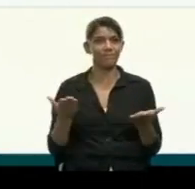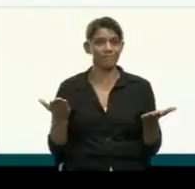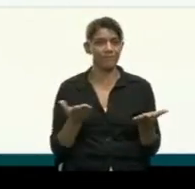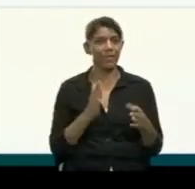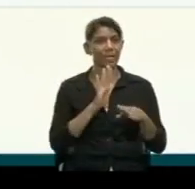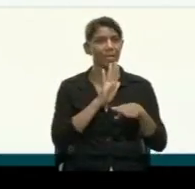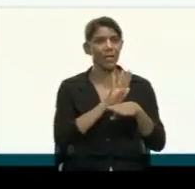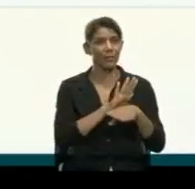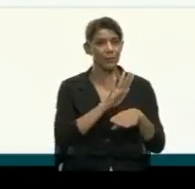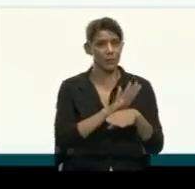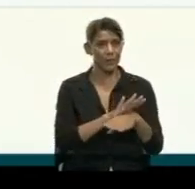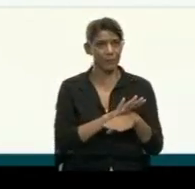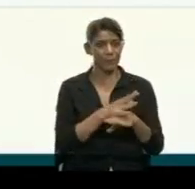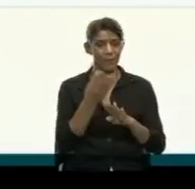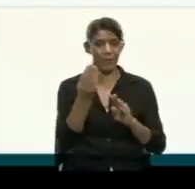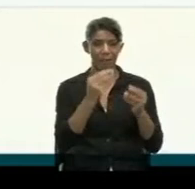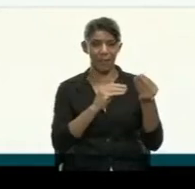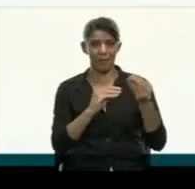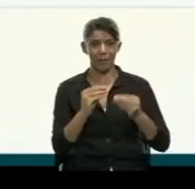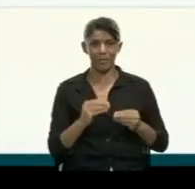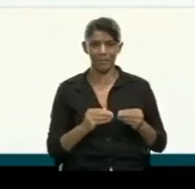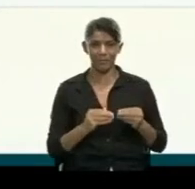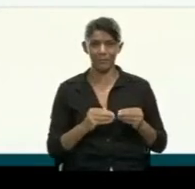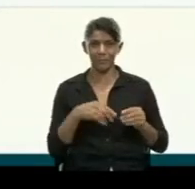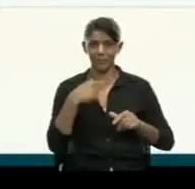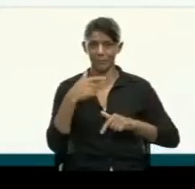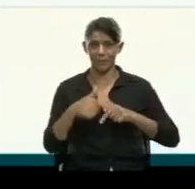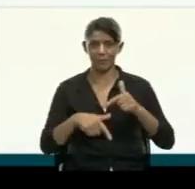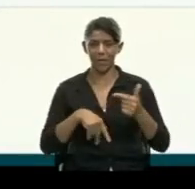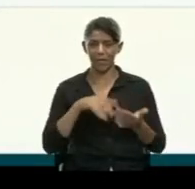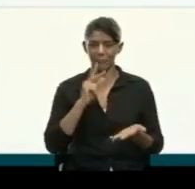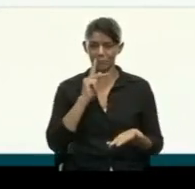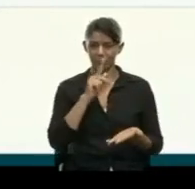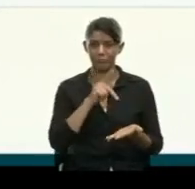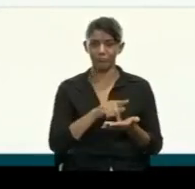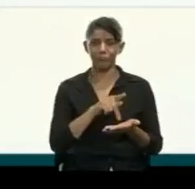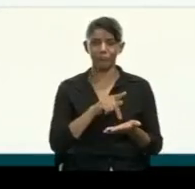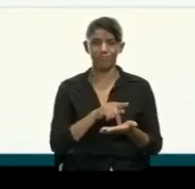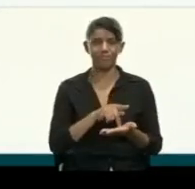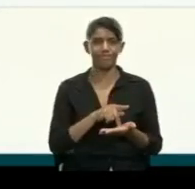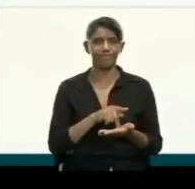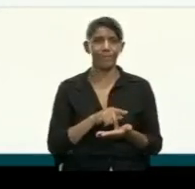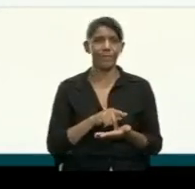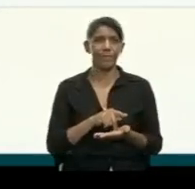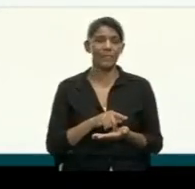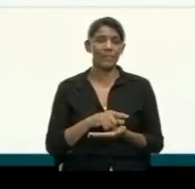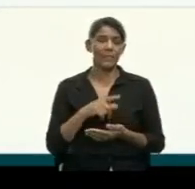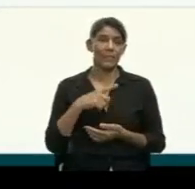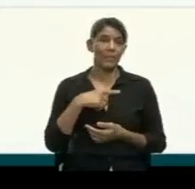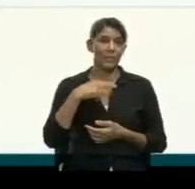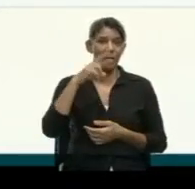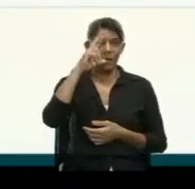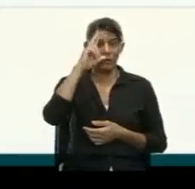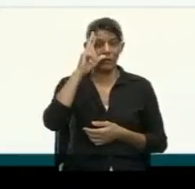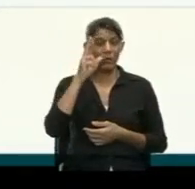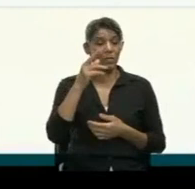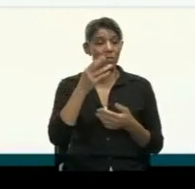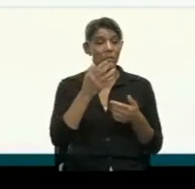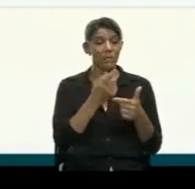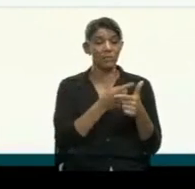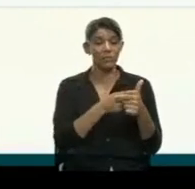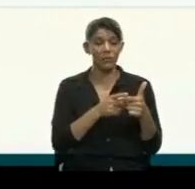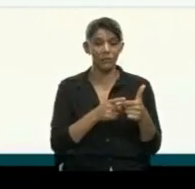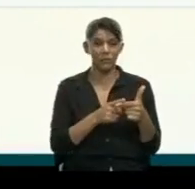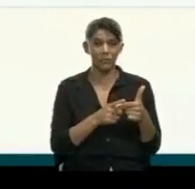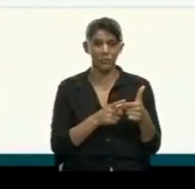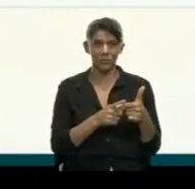na sua elaboração da prática. Então, a gente divide basicamente, tem autores que dividem em 3 etapas uma